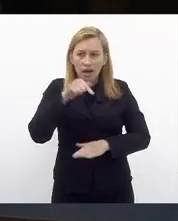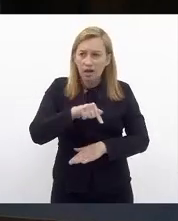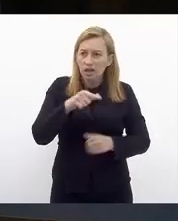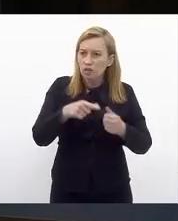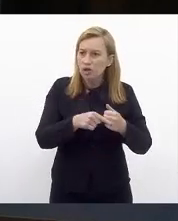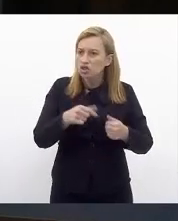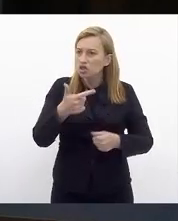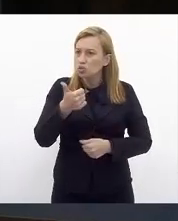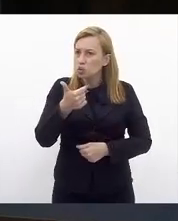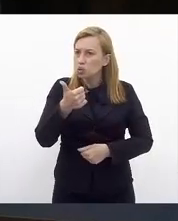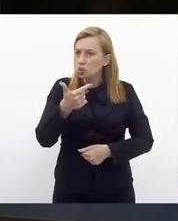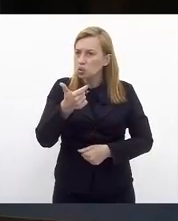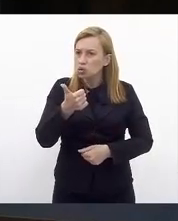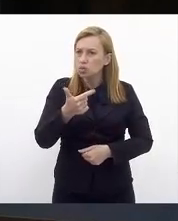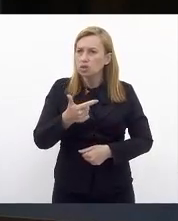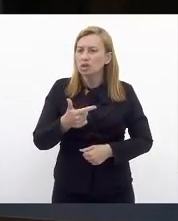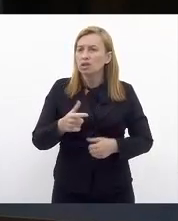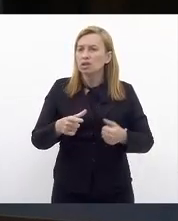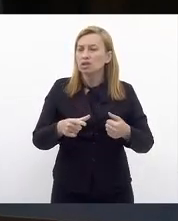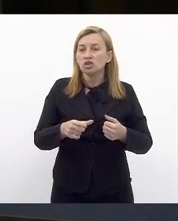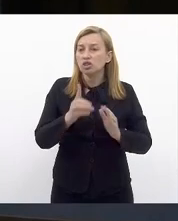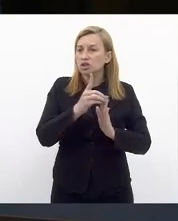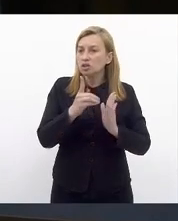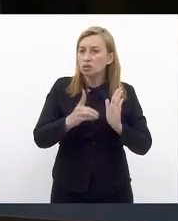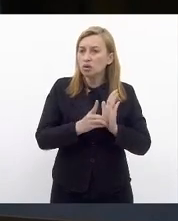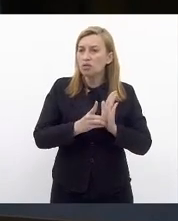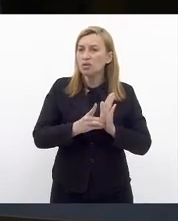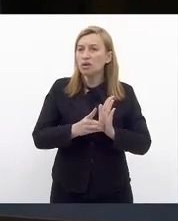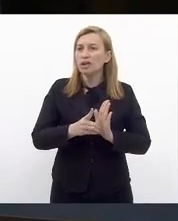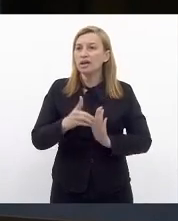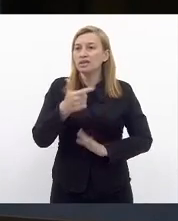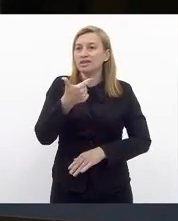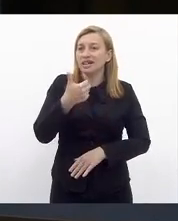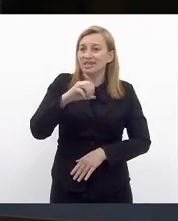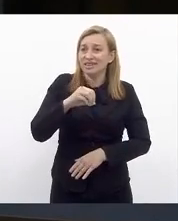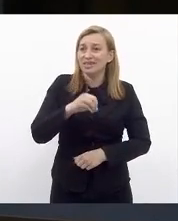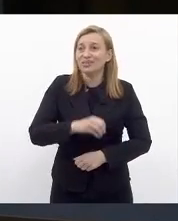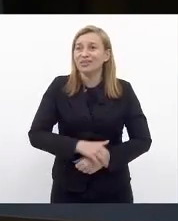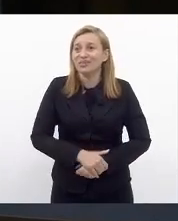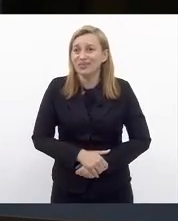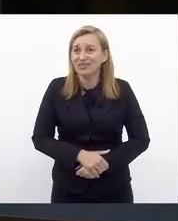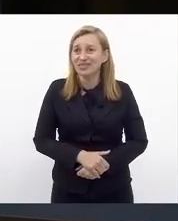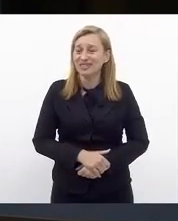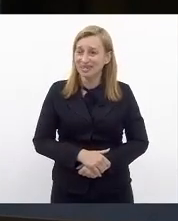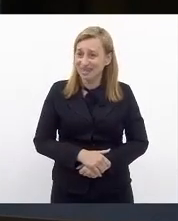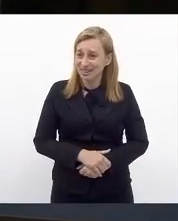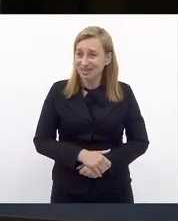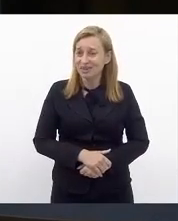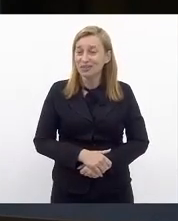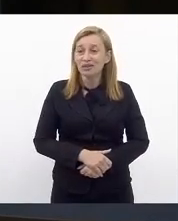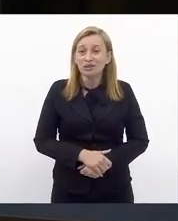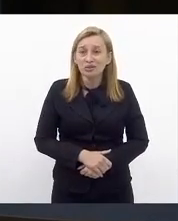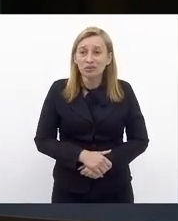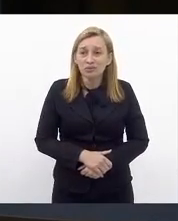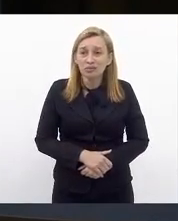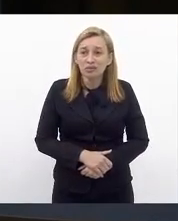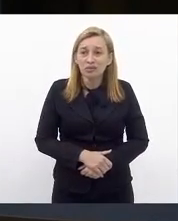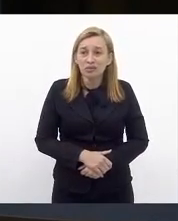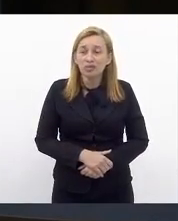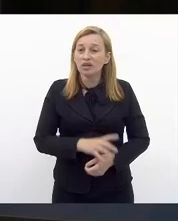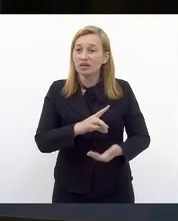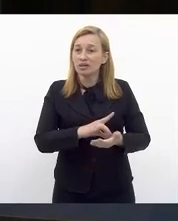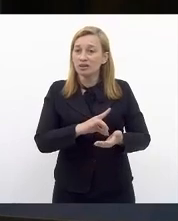é o artigo 12 do Decreto 10681 Em que dia isso